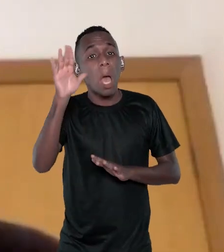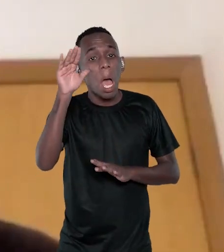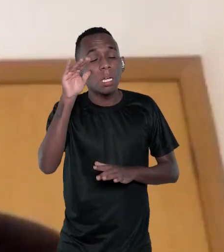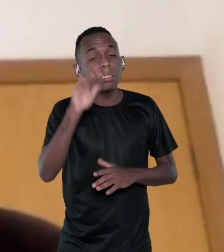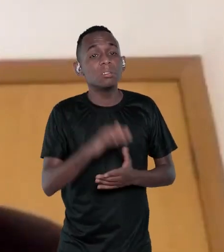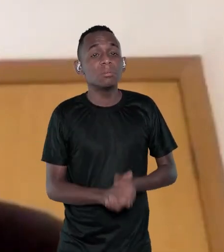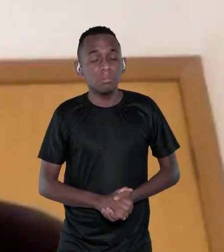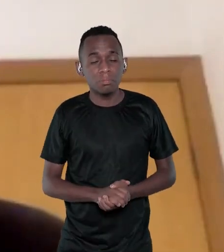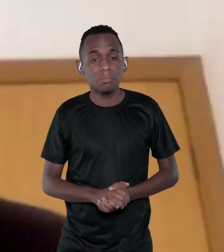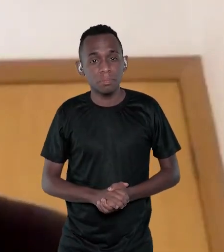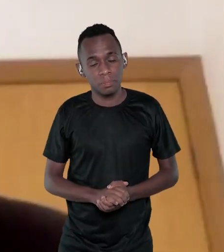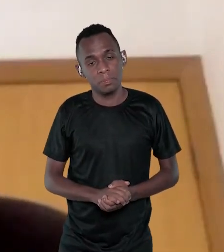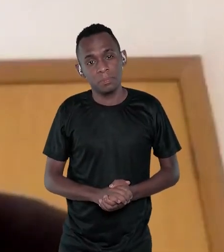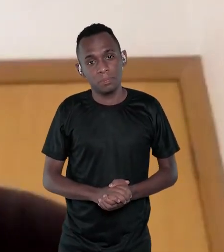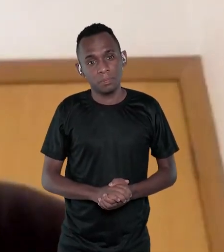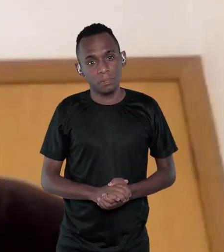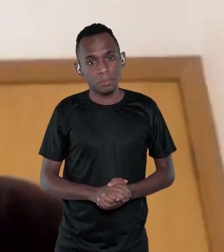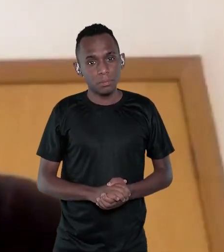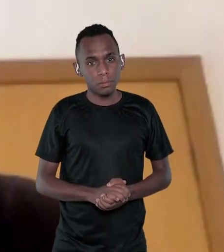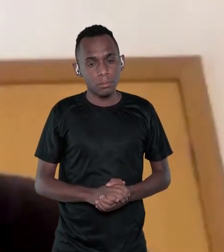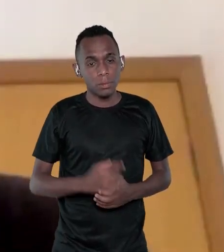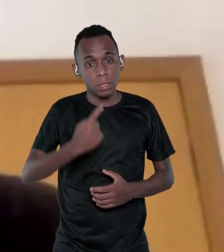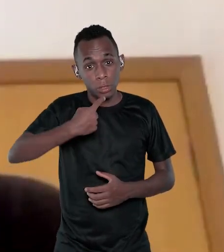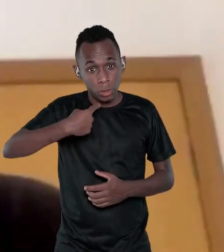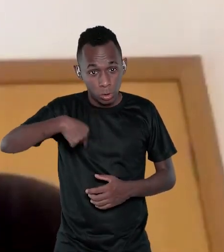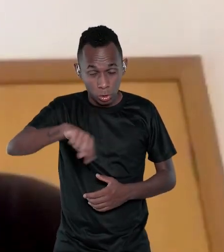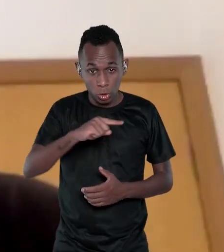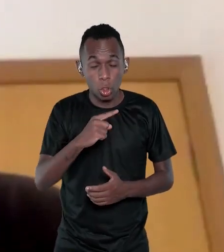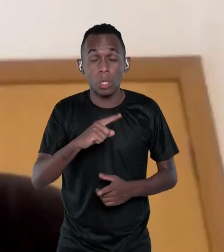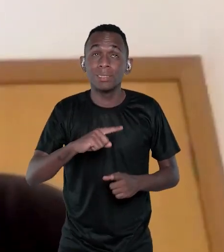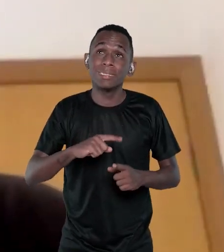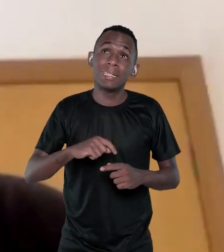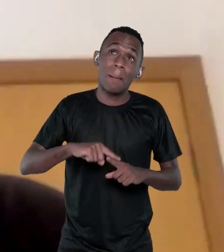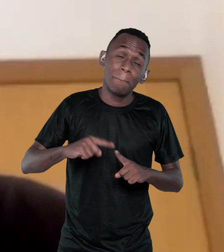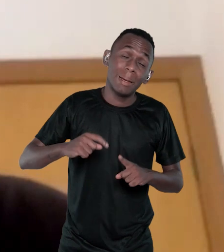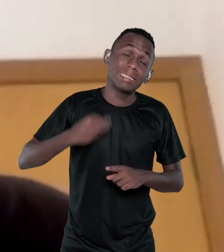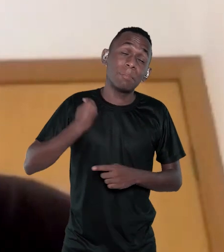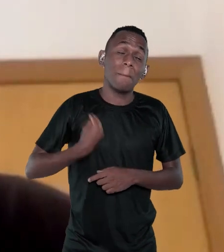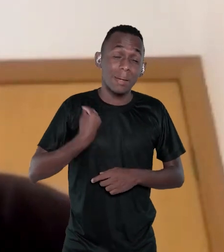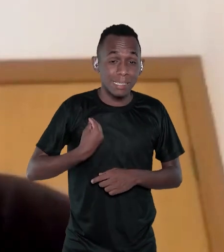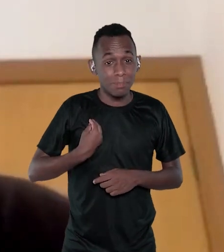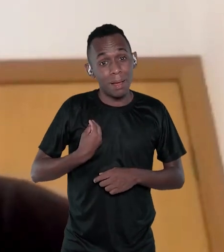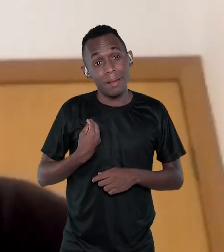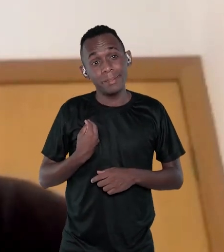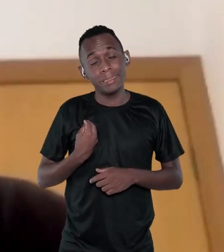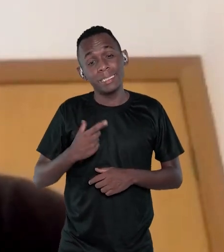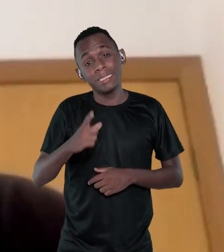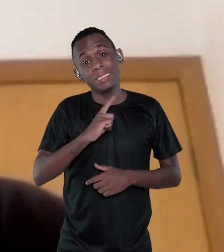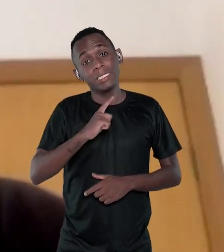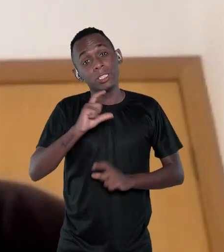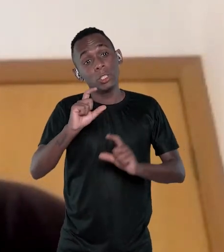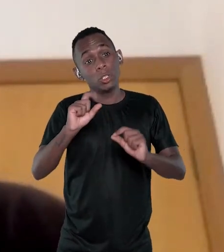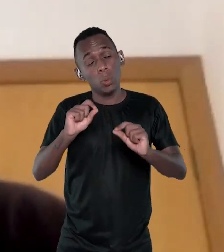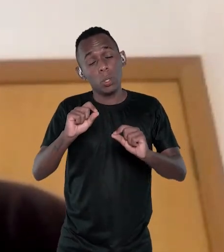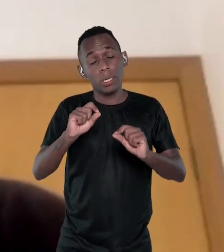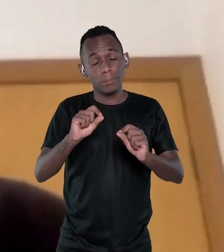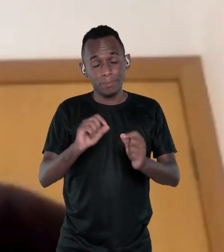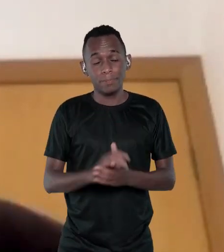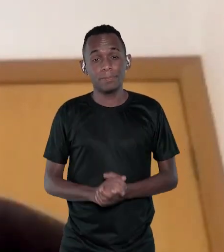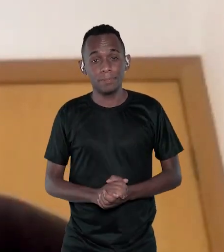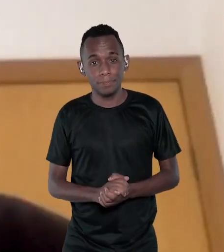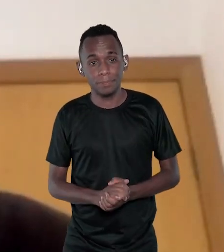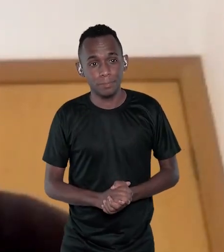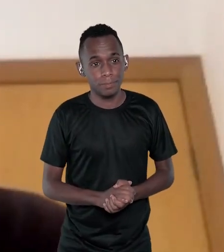ser mostrada para o Brasil e tal. E a gente, só que para poder participar do